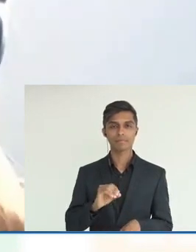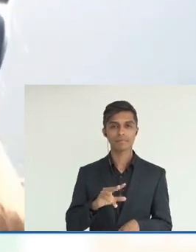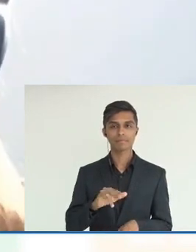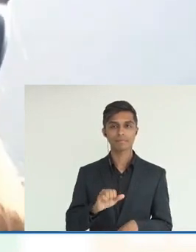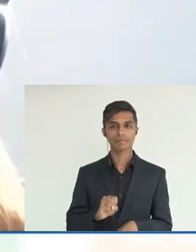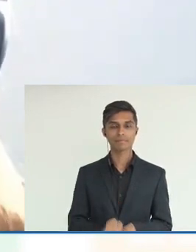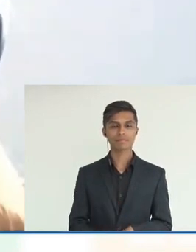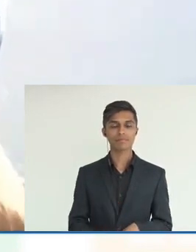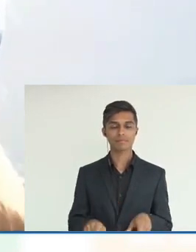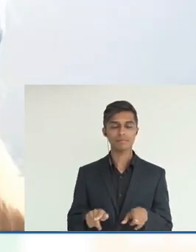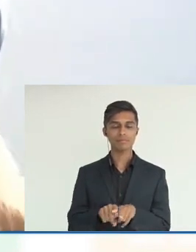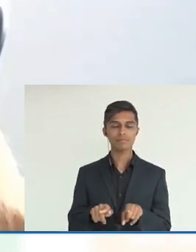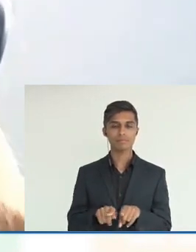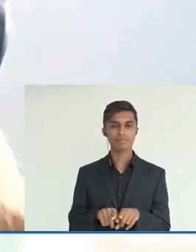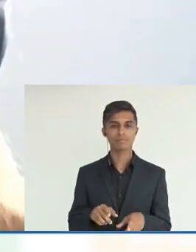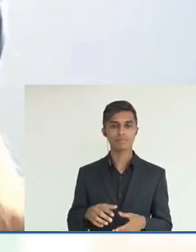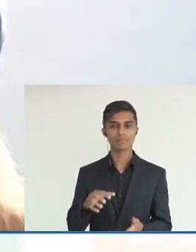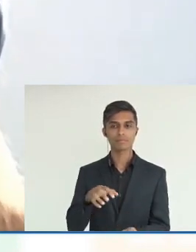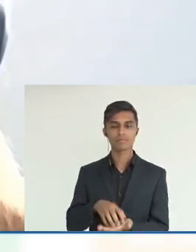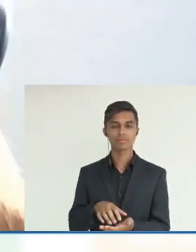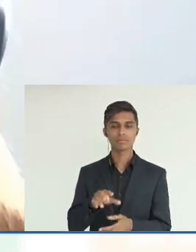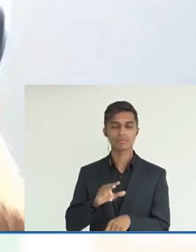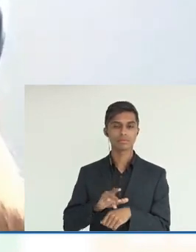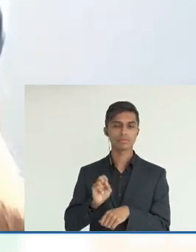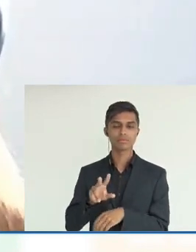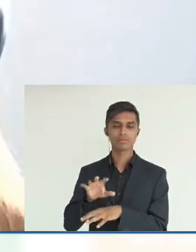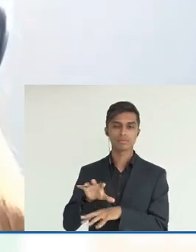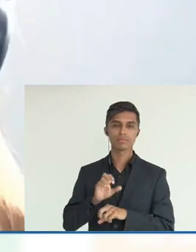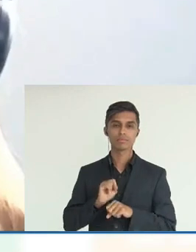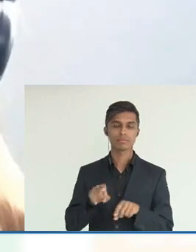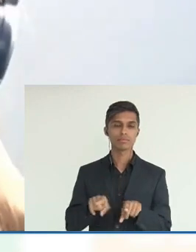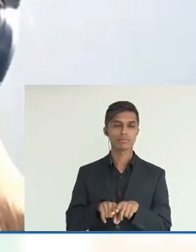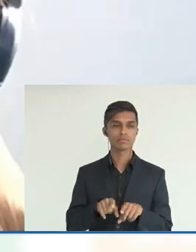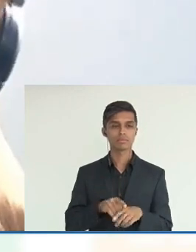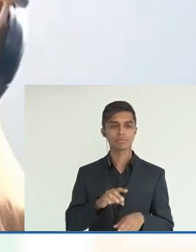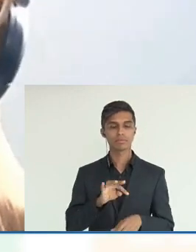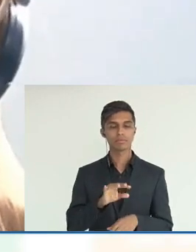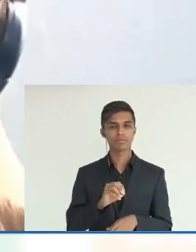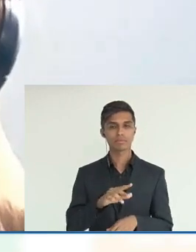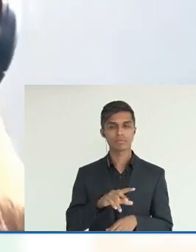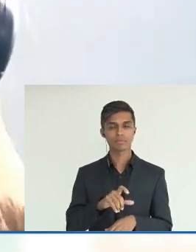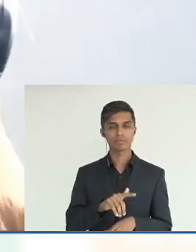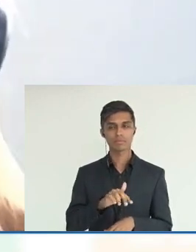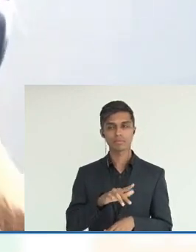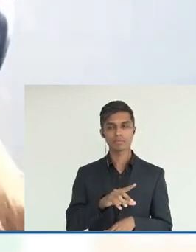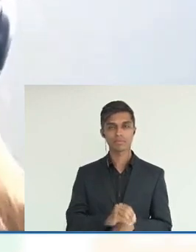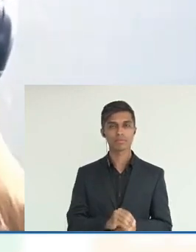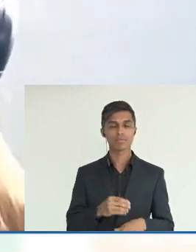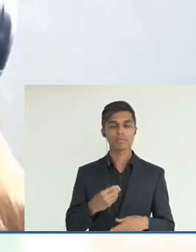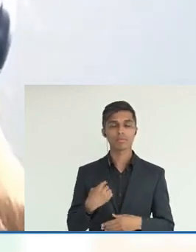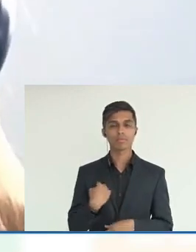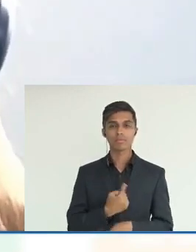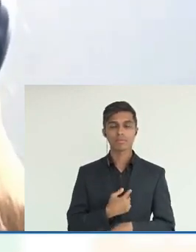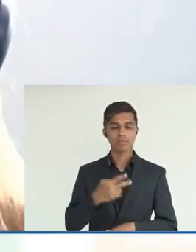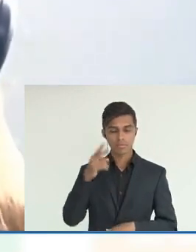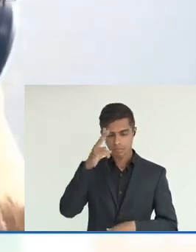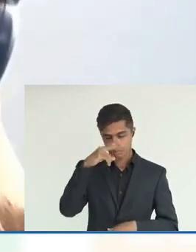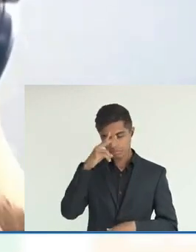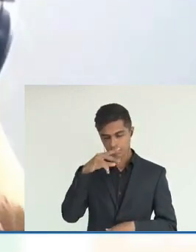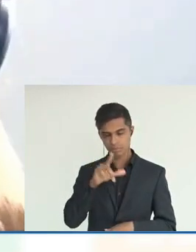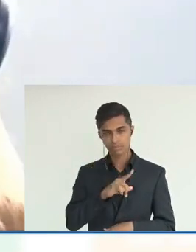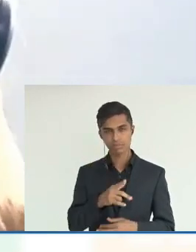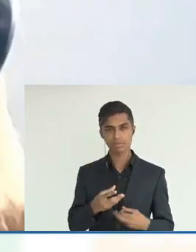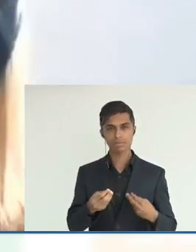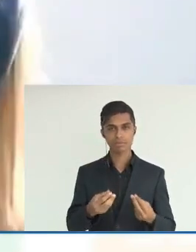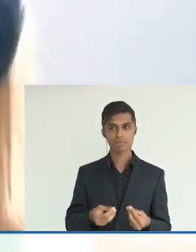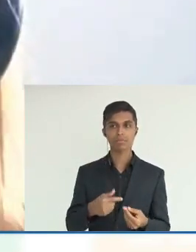Centro de Intoxicações, pelo Laboratório de Análises Toxicológicas. Então, nós fazemos parte de uma história, né, e que a gente